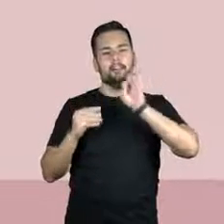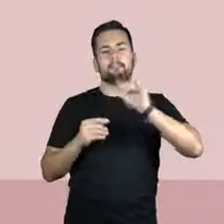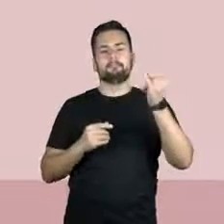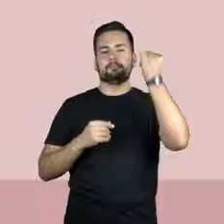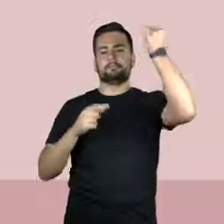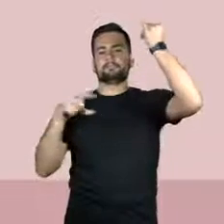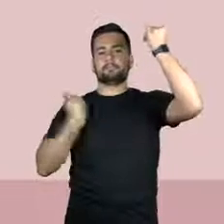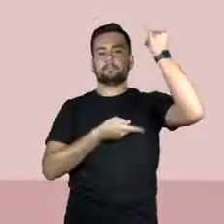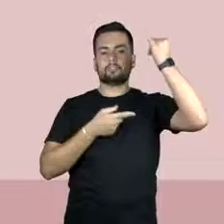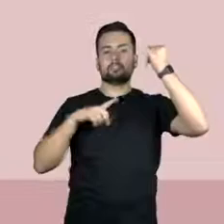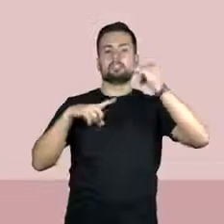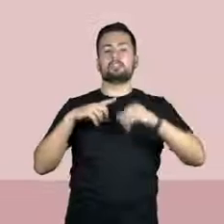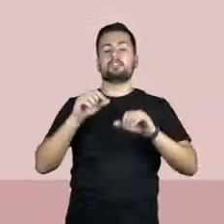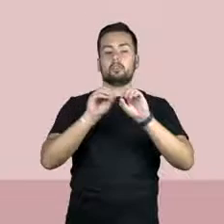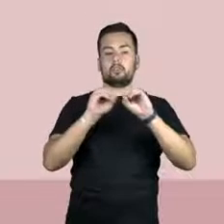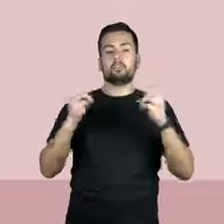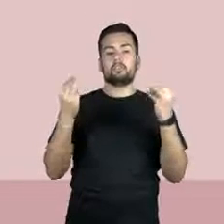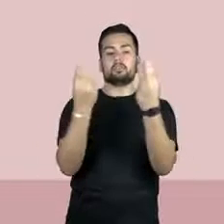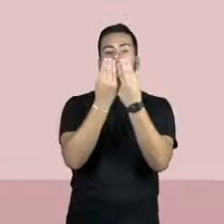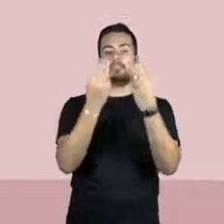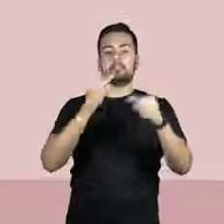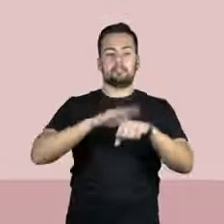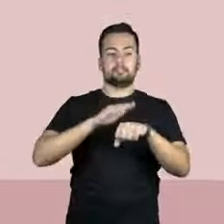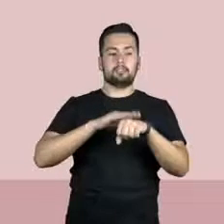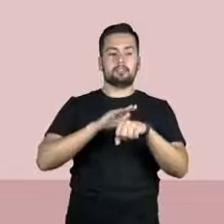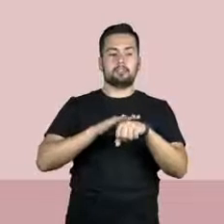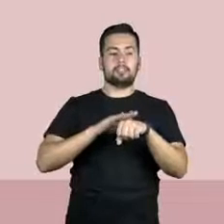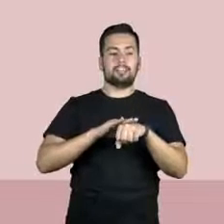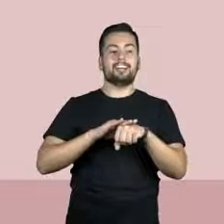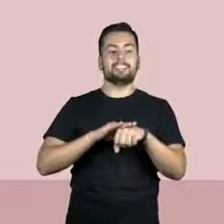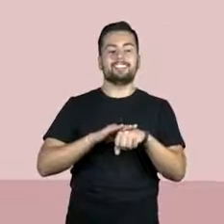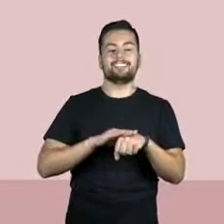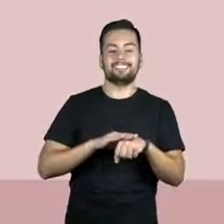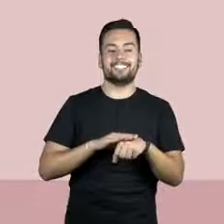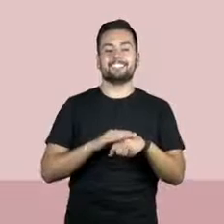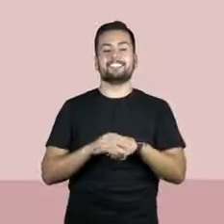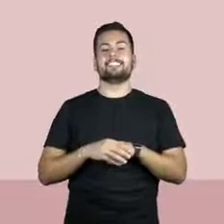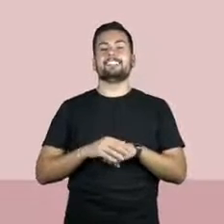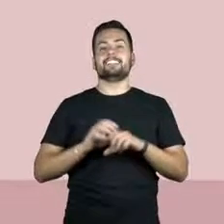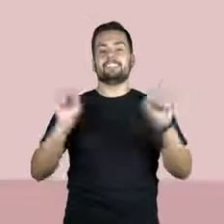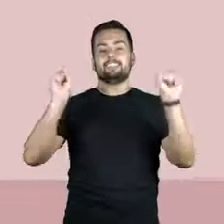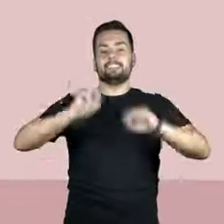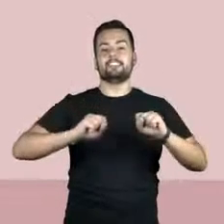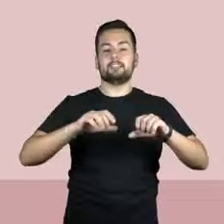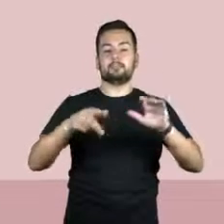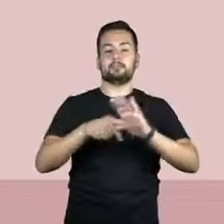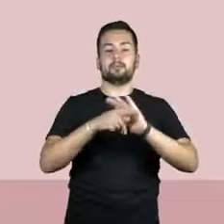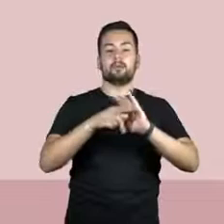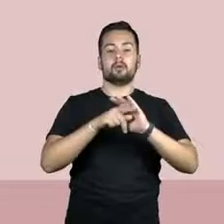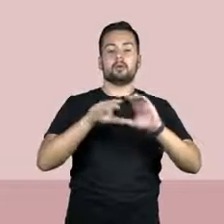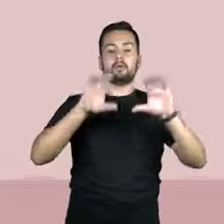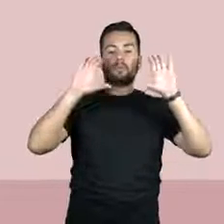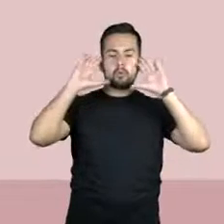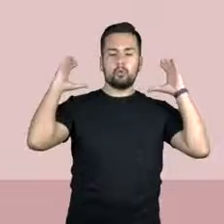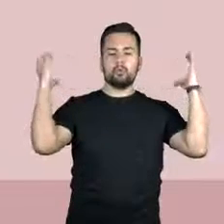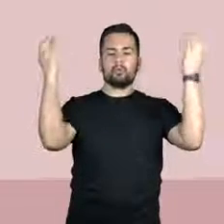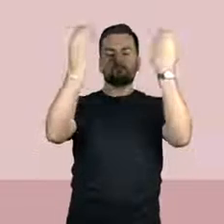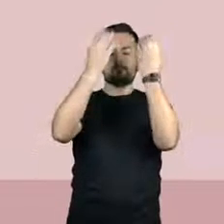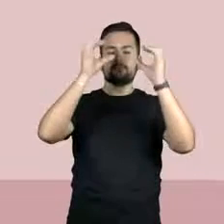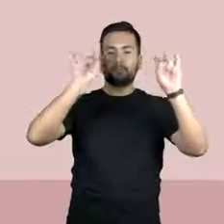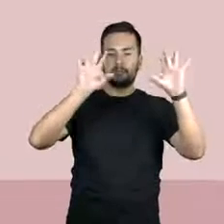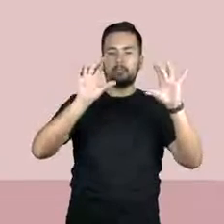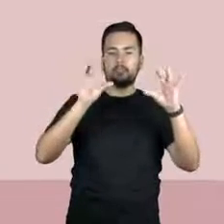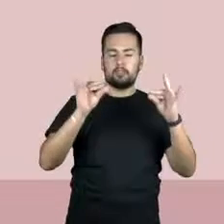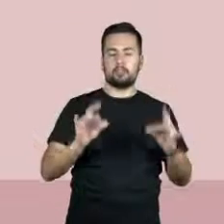gente faz esses workshops, esses treinamentos, essas capacitações, são em congressos específicos de mecânica dos solos, são